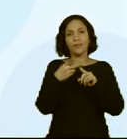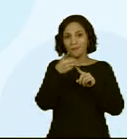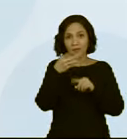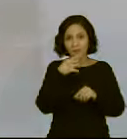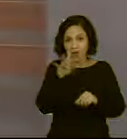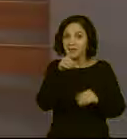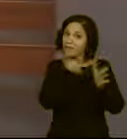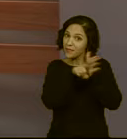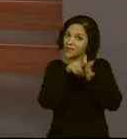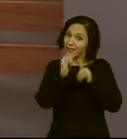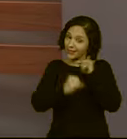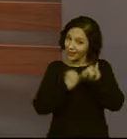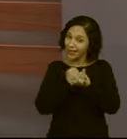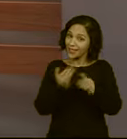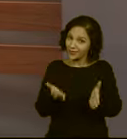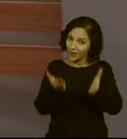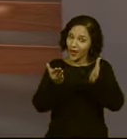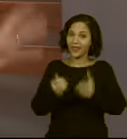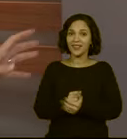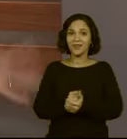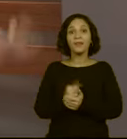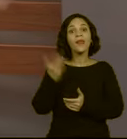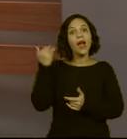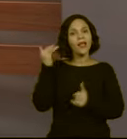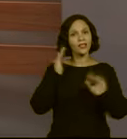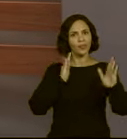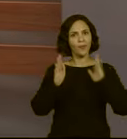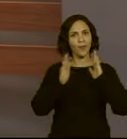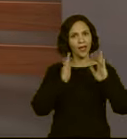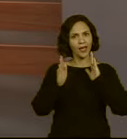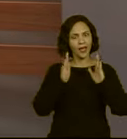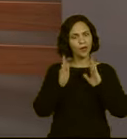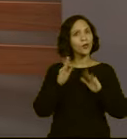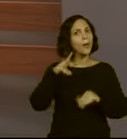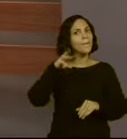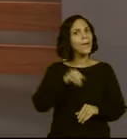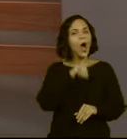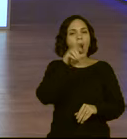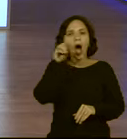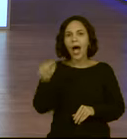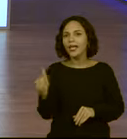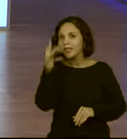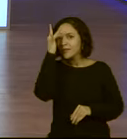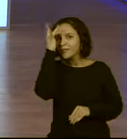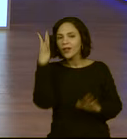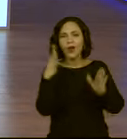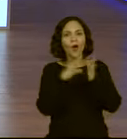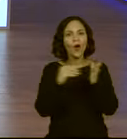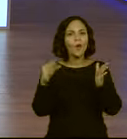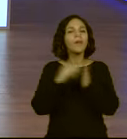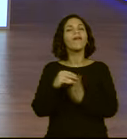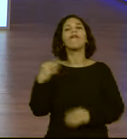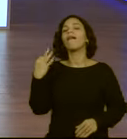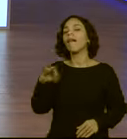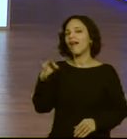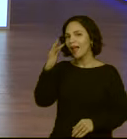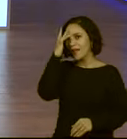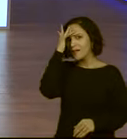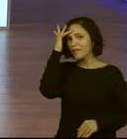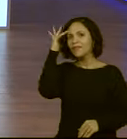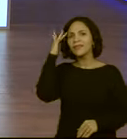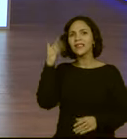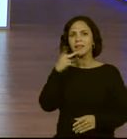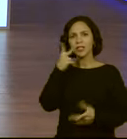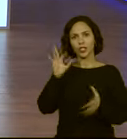pesquisa na internet você vai ver lá Teve uma época em que ele era muito moda né professorinha extremamente usado as pessoas